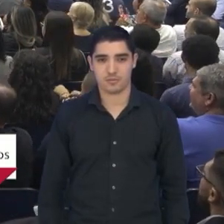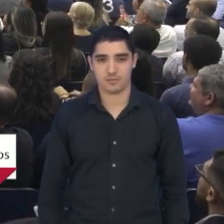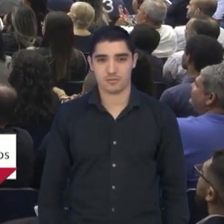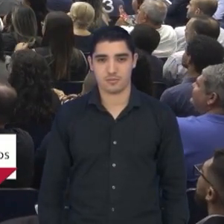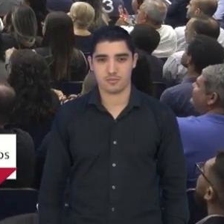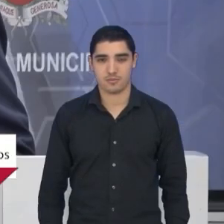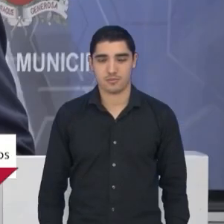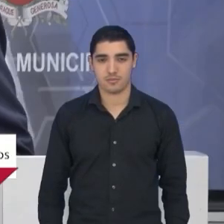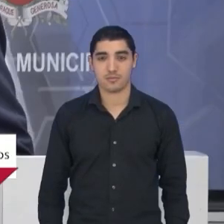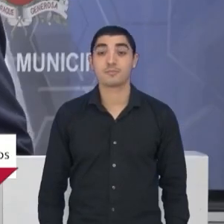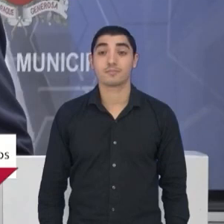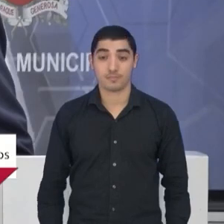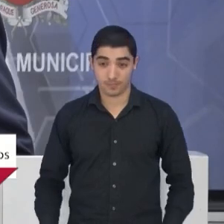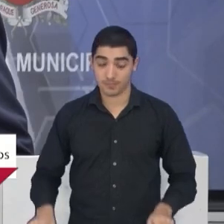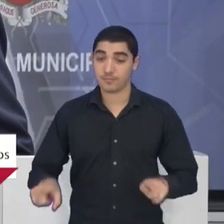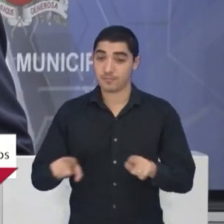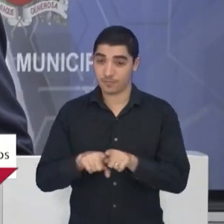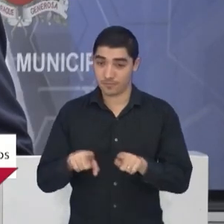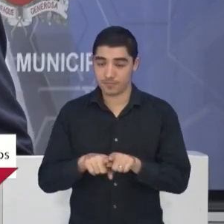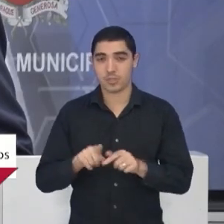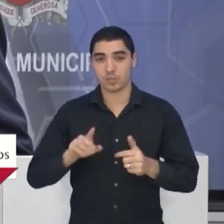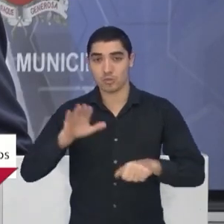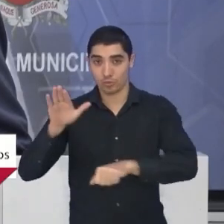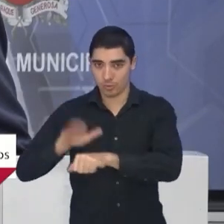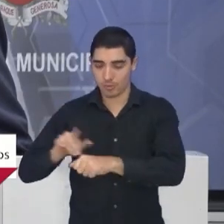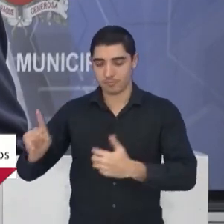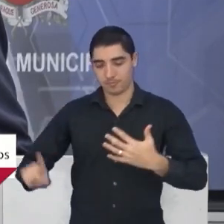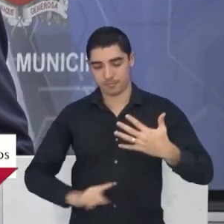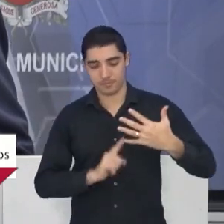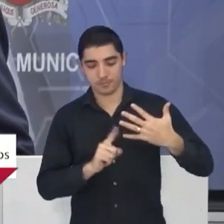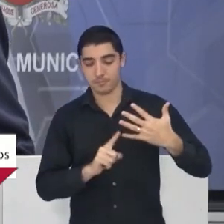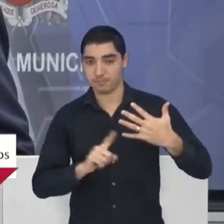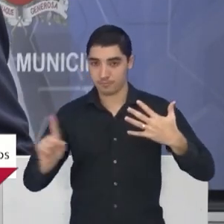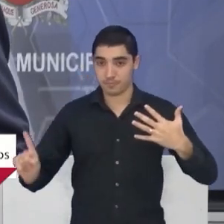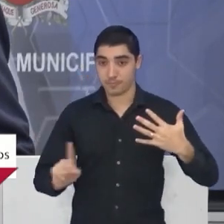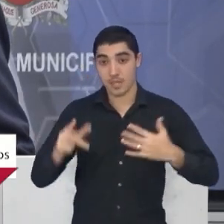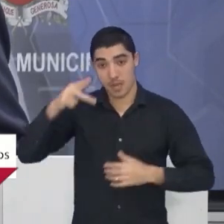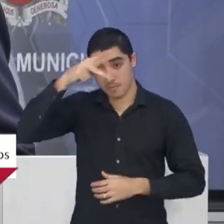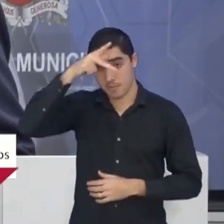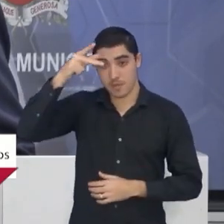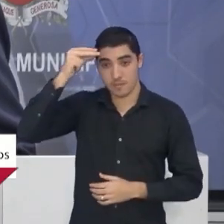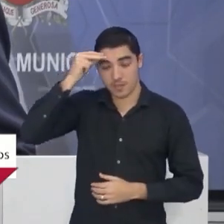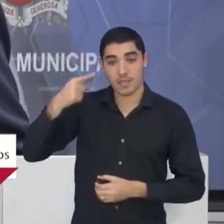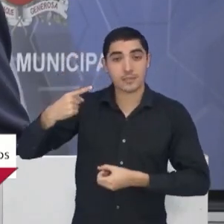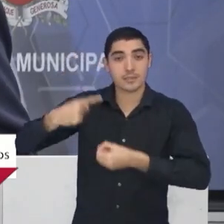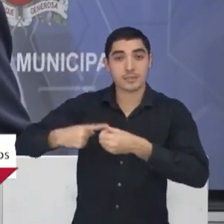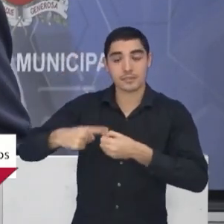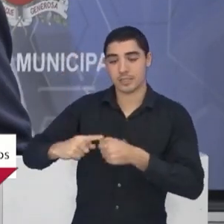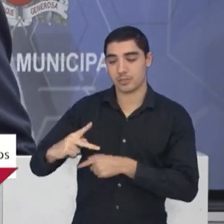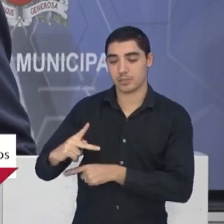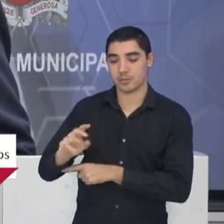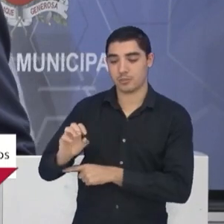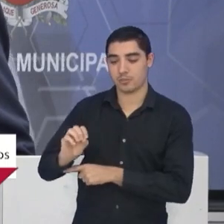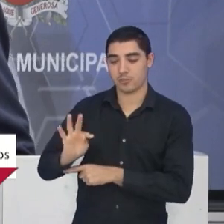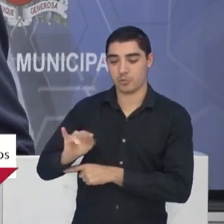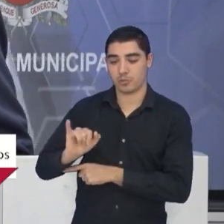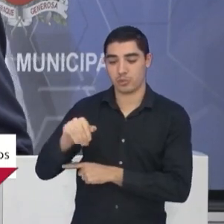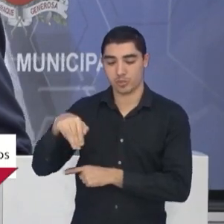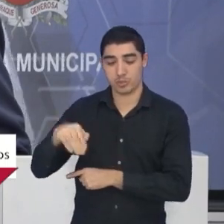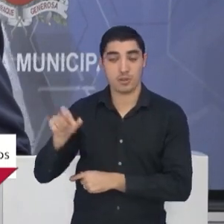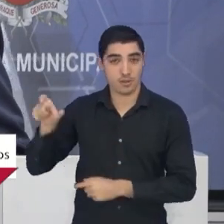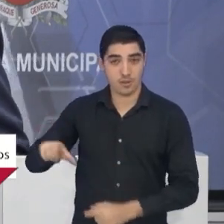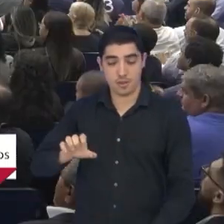Feres convidamos a compor a mesa a prefeita da Cidade de Potim Érica Soler Santos